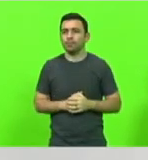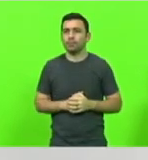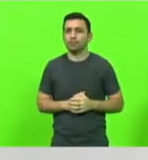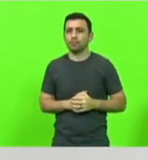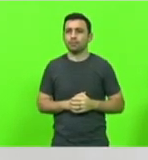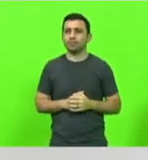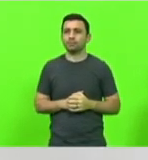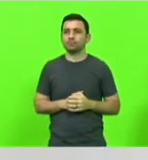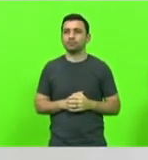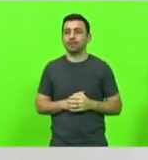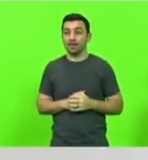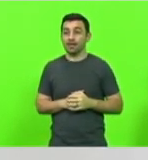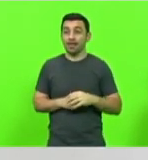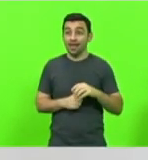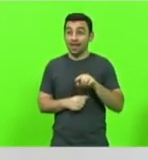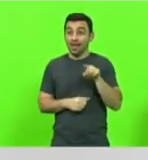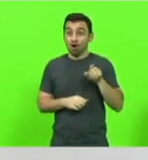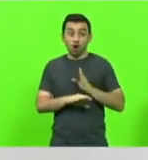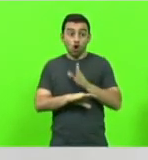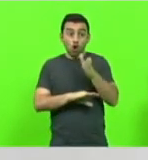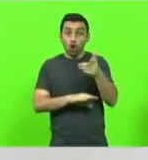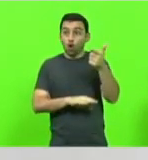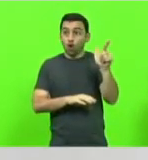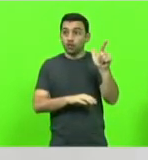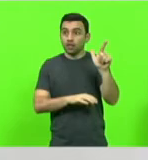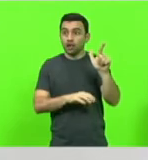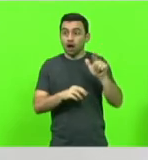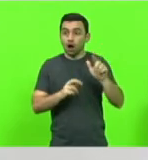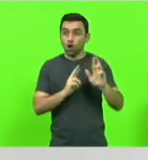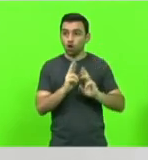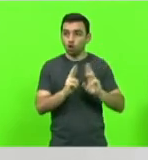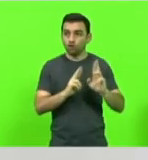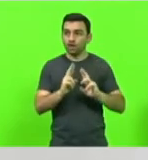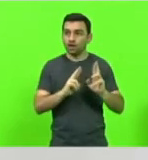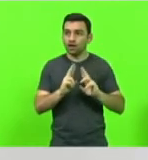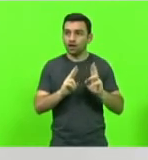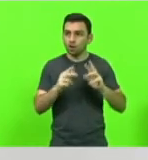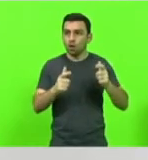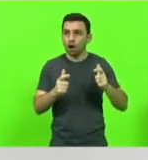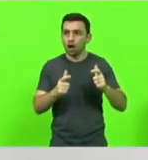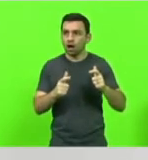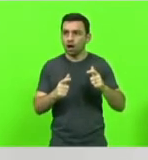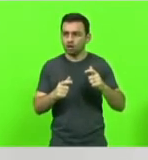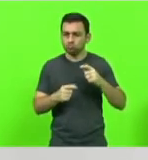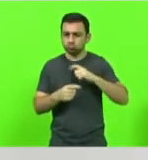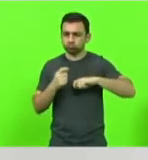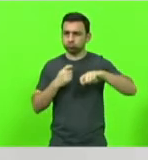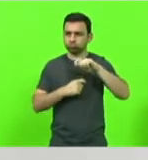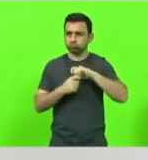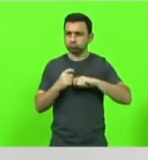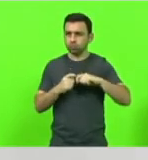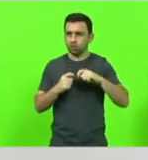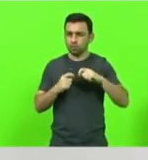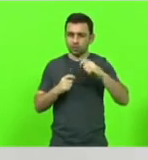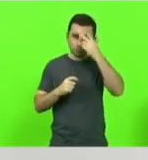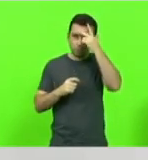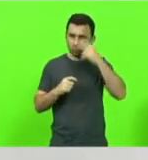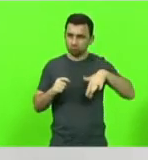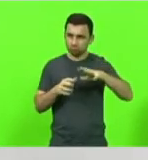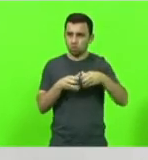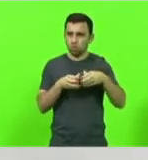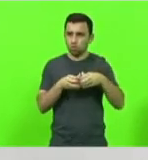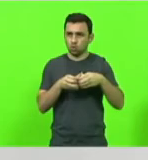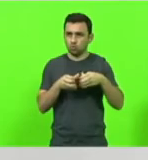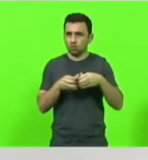Aí foram na outra rodovia, os comerciantes chegaram lá, não fizeram como esses que, ah, vão tapar buraco, quando voltaram